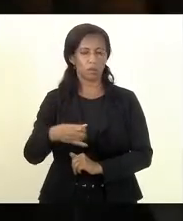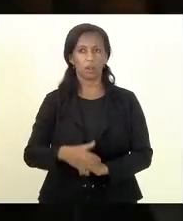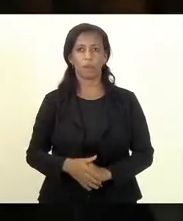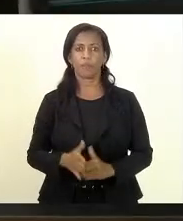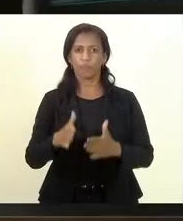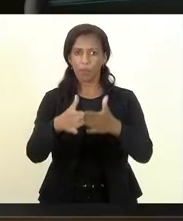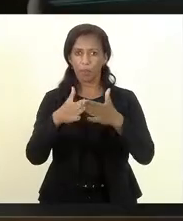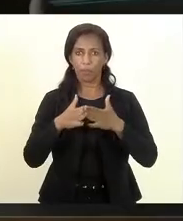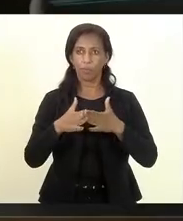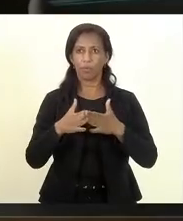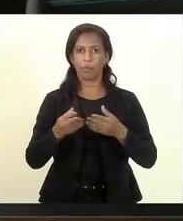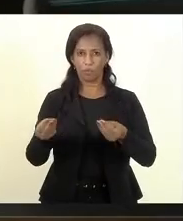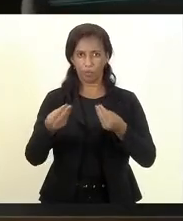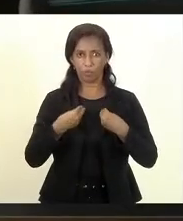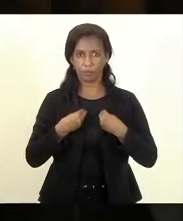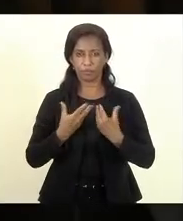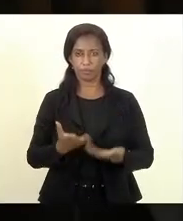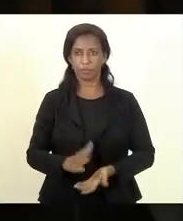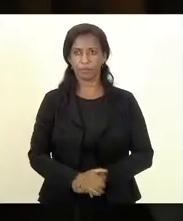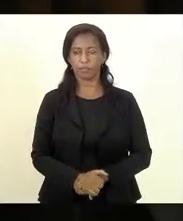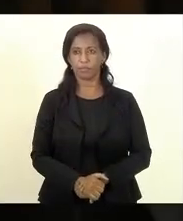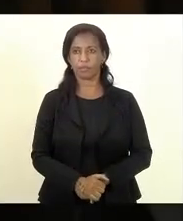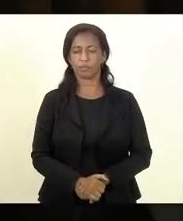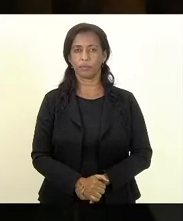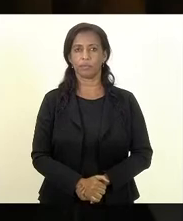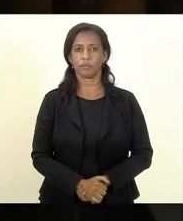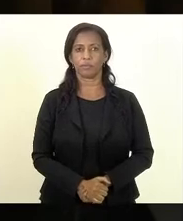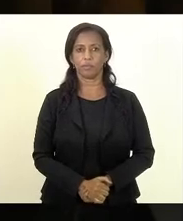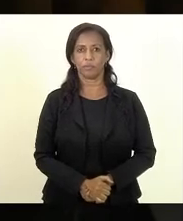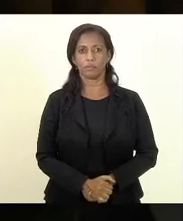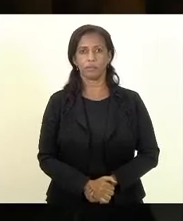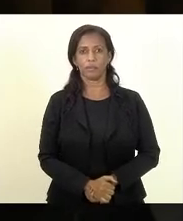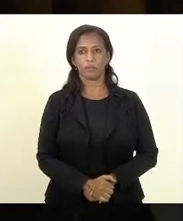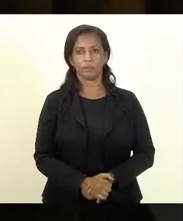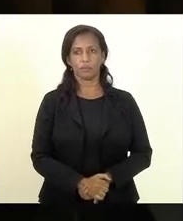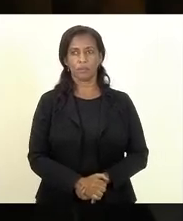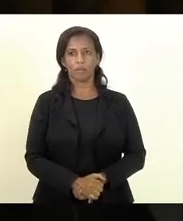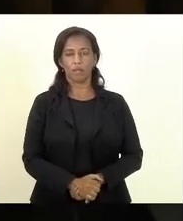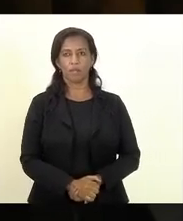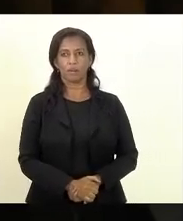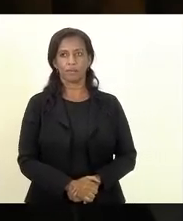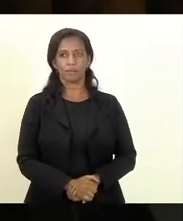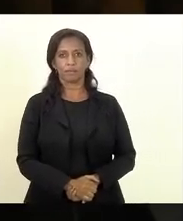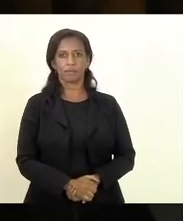por favor. Por favor. Ok. Agradeço, presidente. Bom.